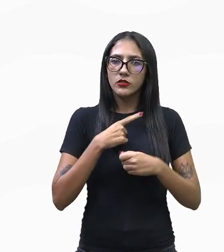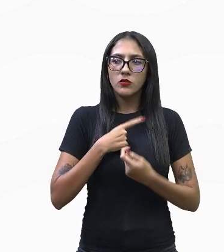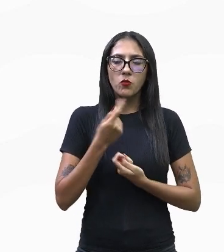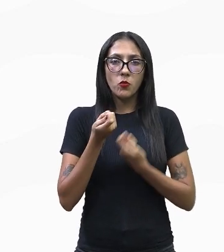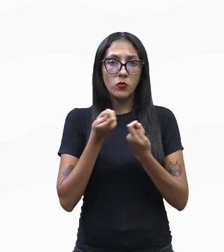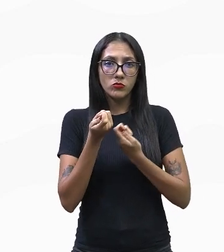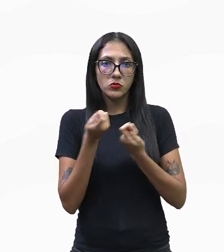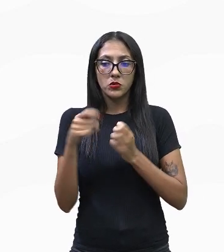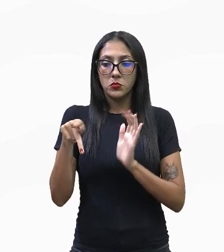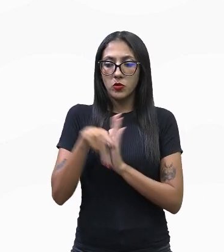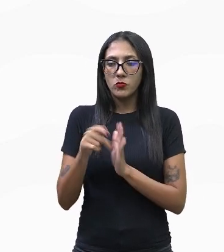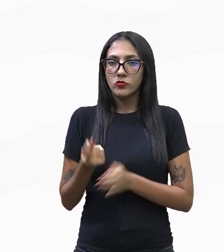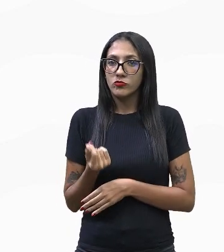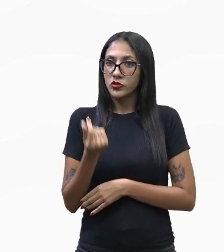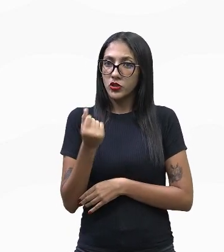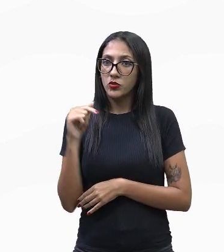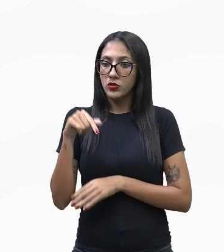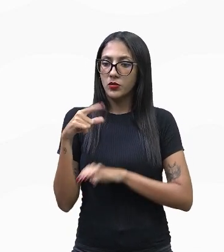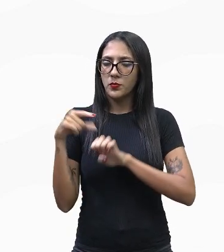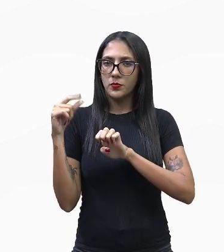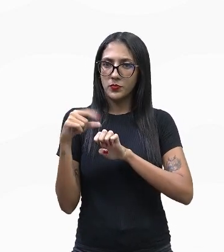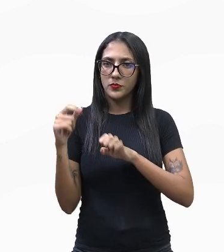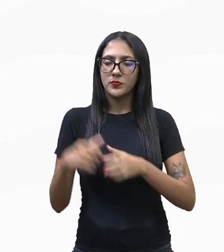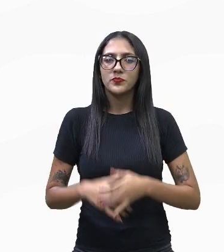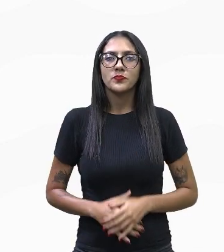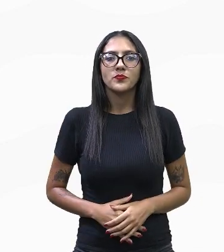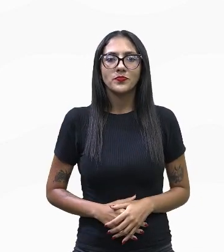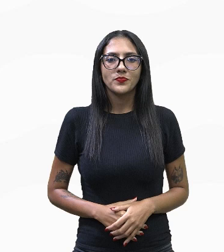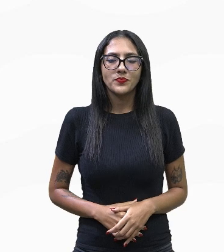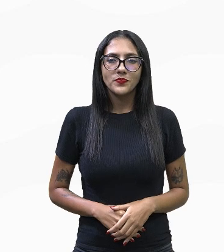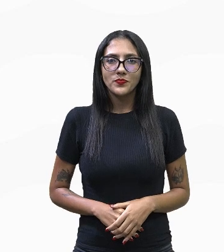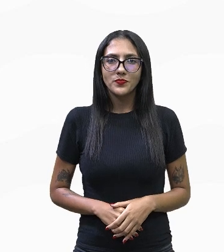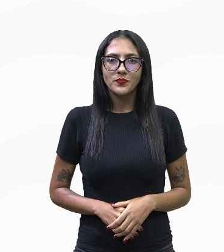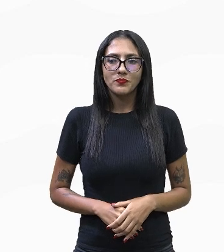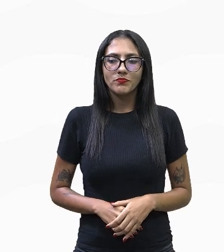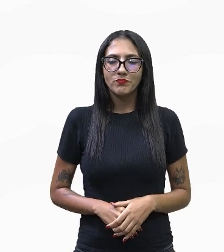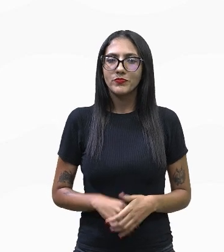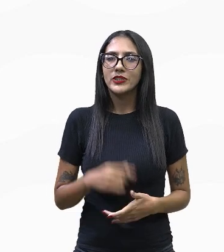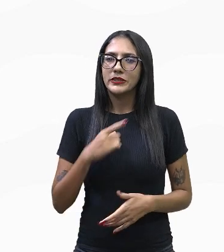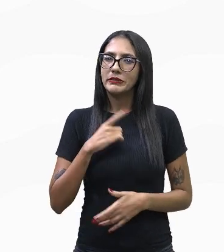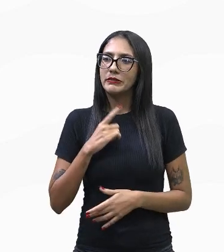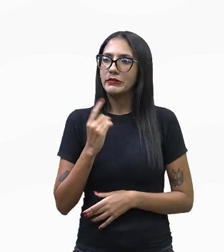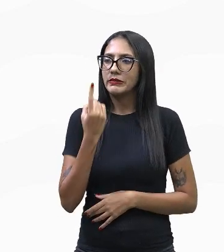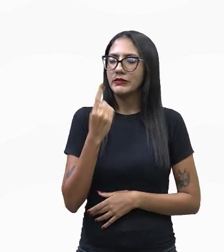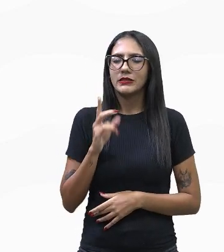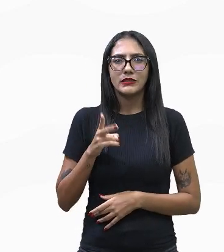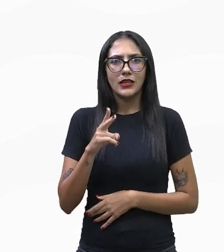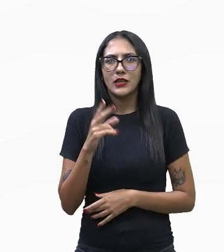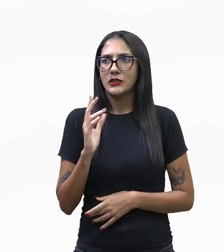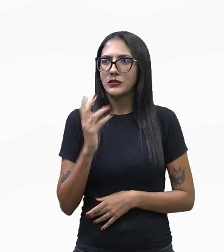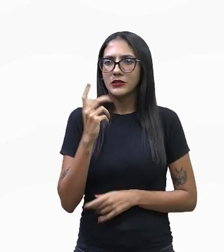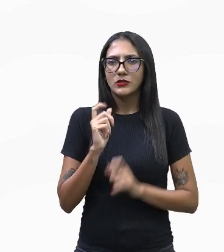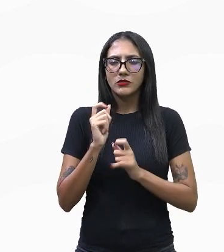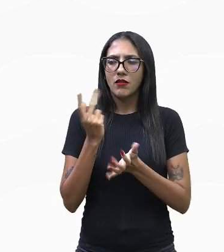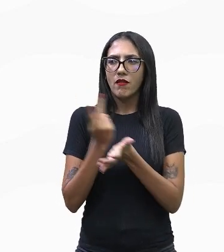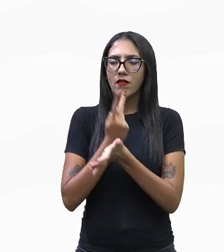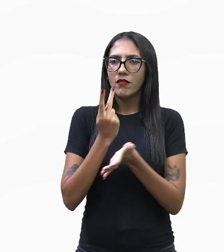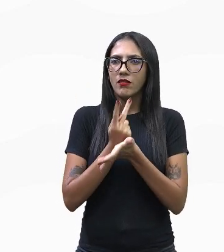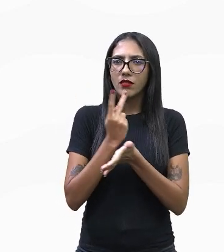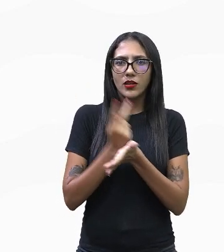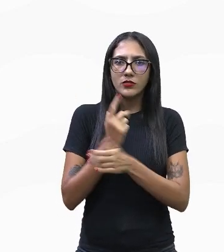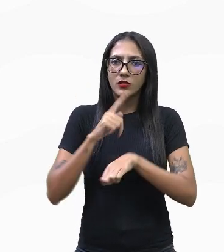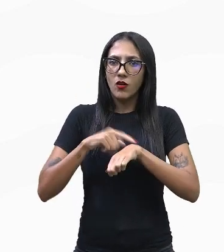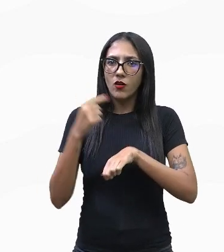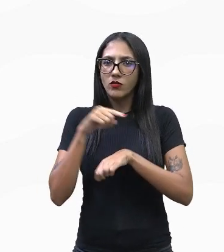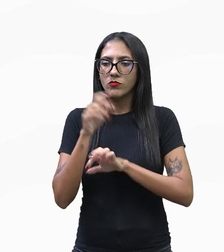da sua empresa. Exatamente. Né? Um erro muito grave que acontece muitas vezes quando a pessoa está